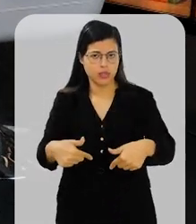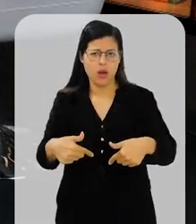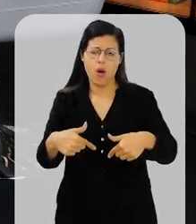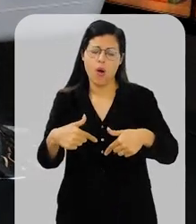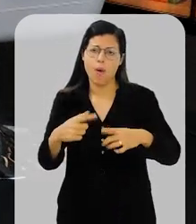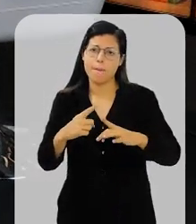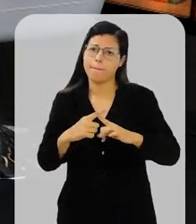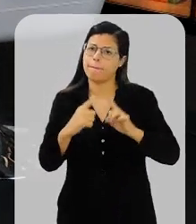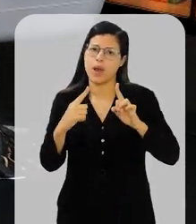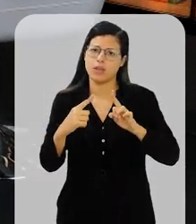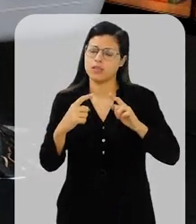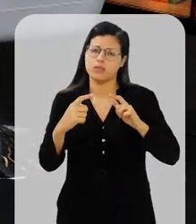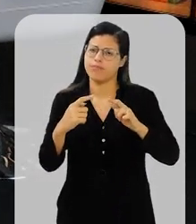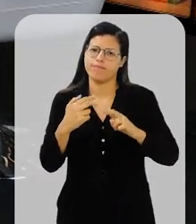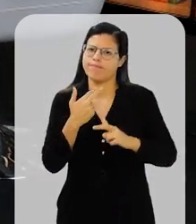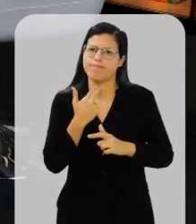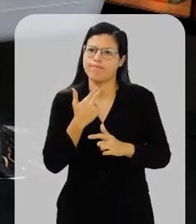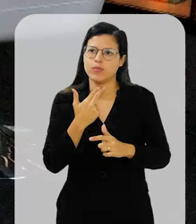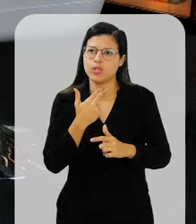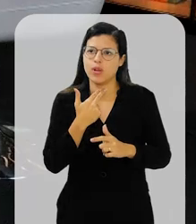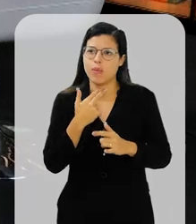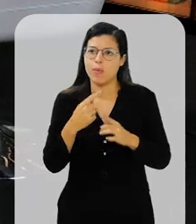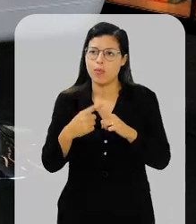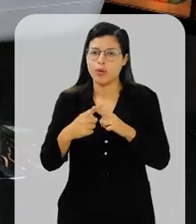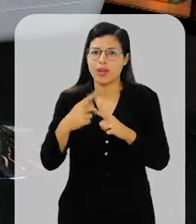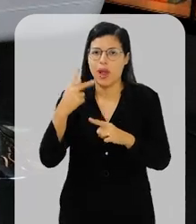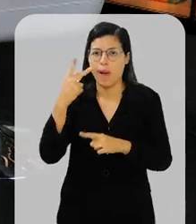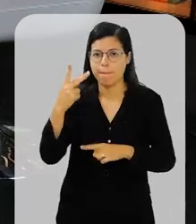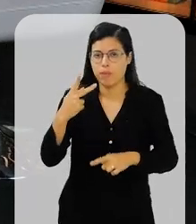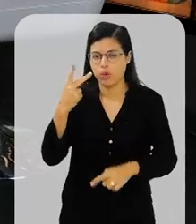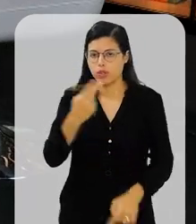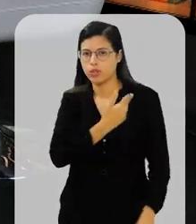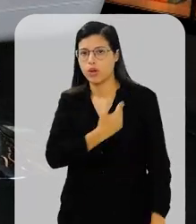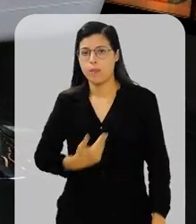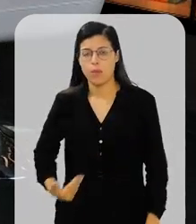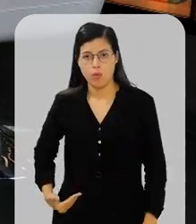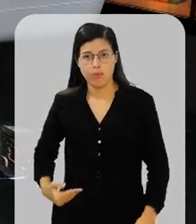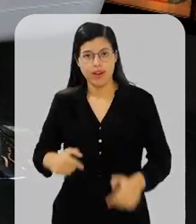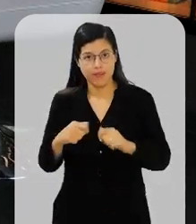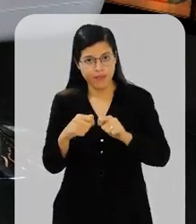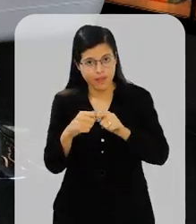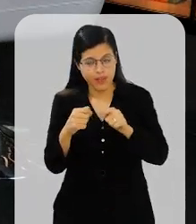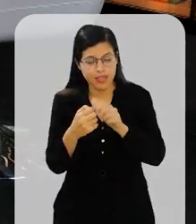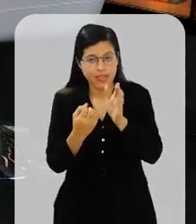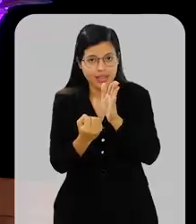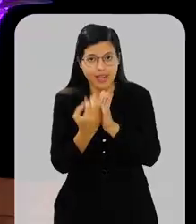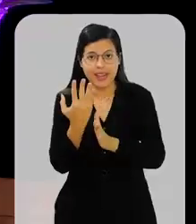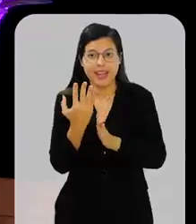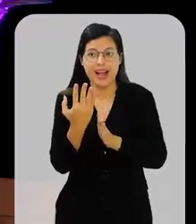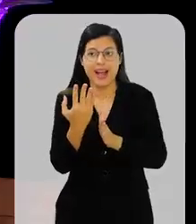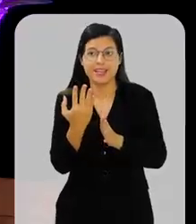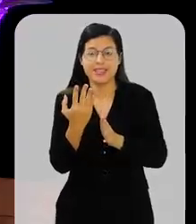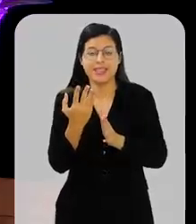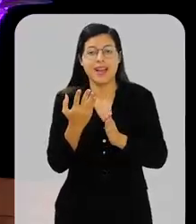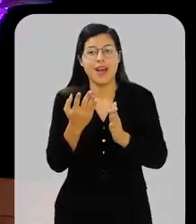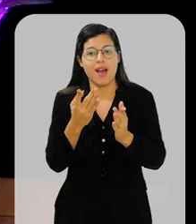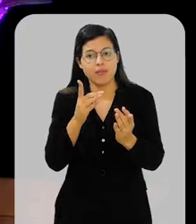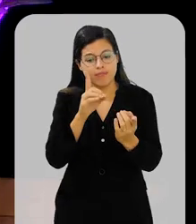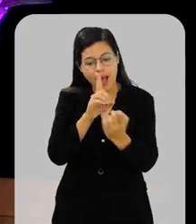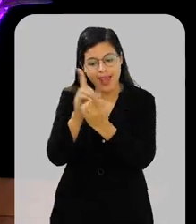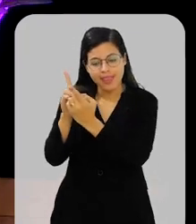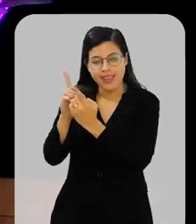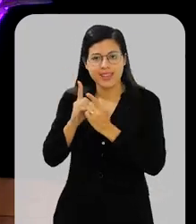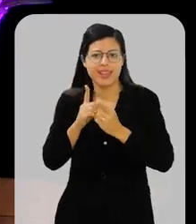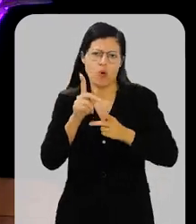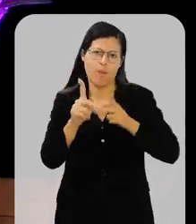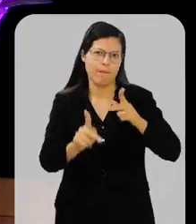apresentar. Mas não deveria ser assim. Porque as políticas públicas, elas foram construídas justamente para atender os